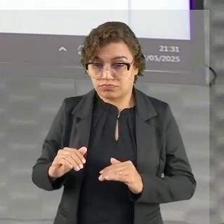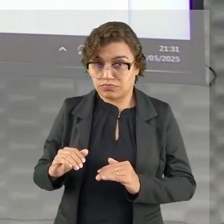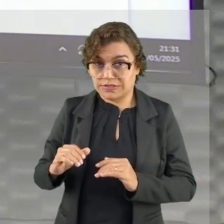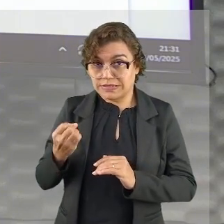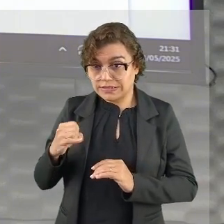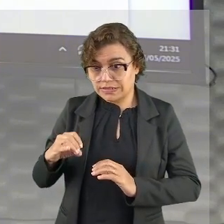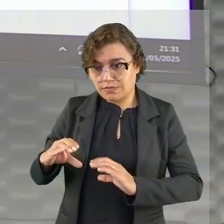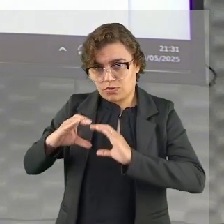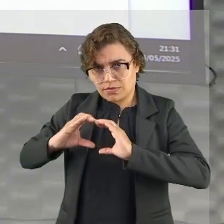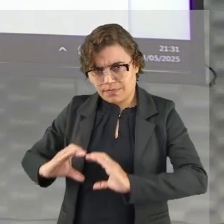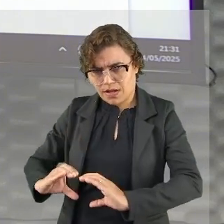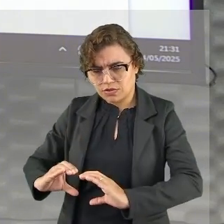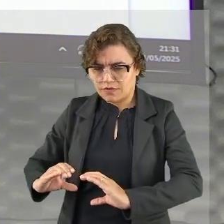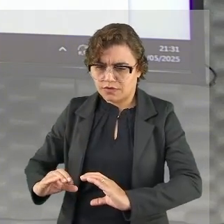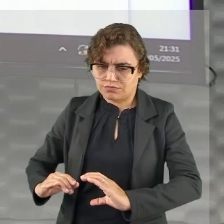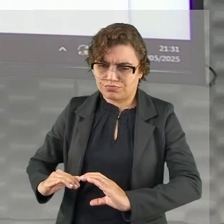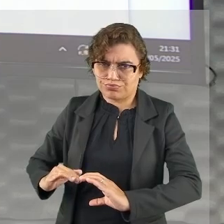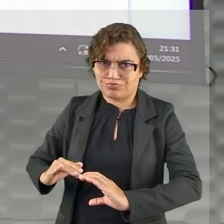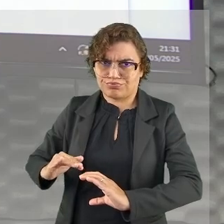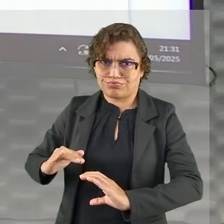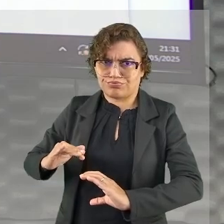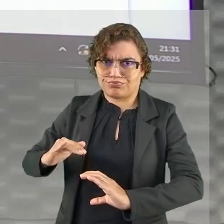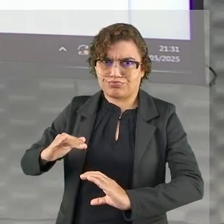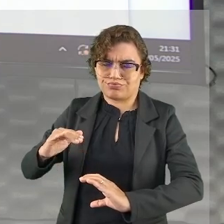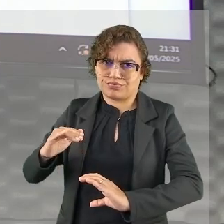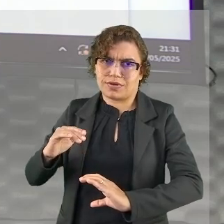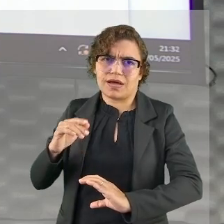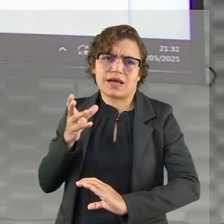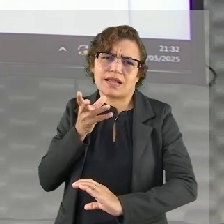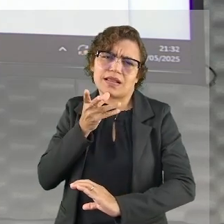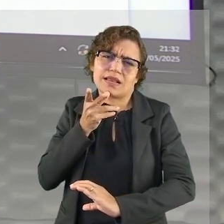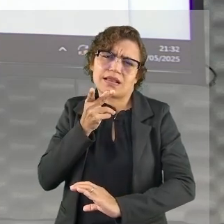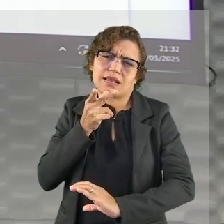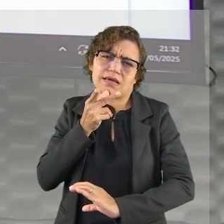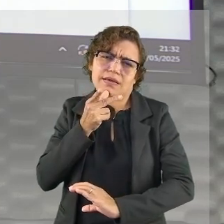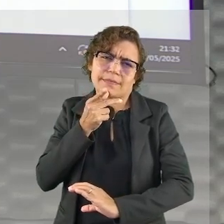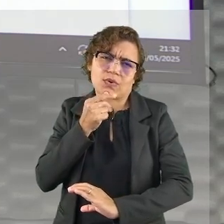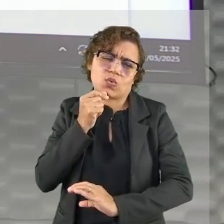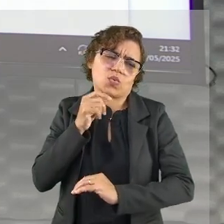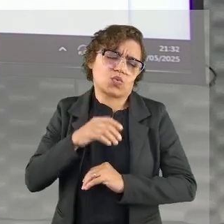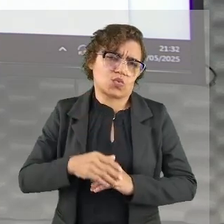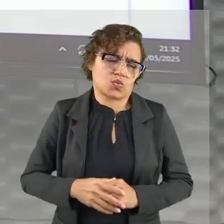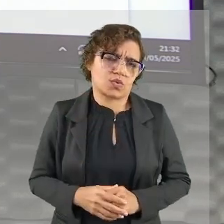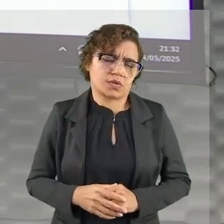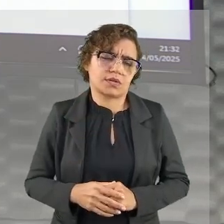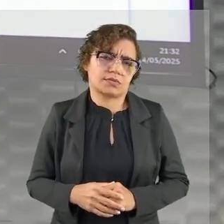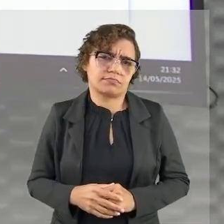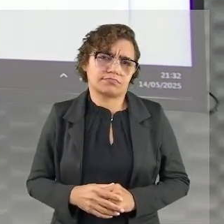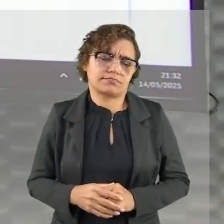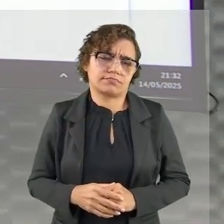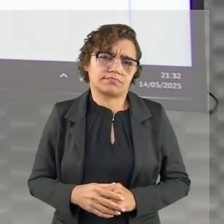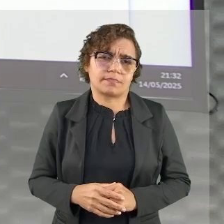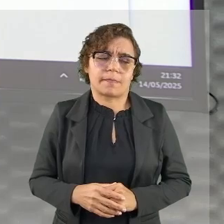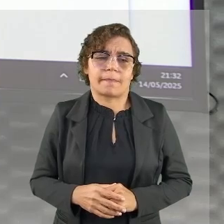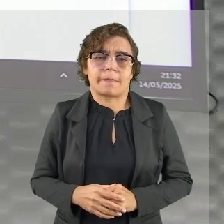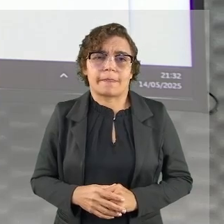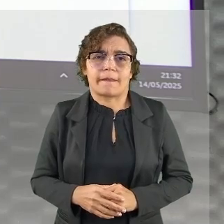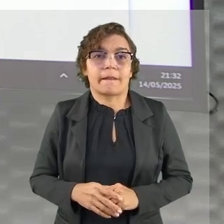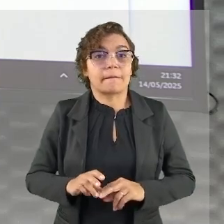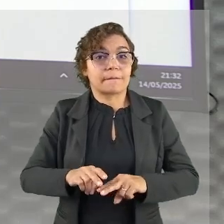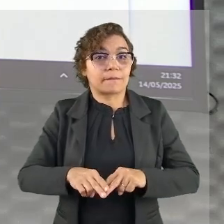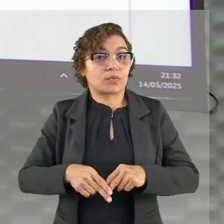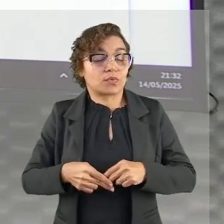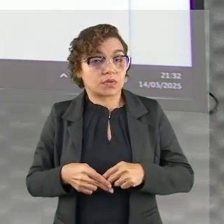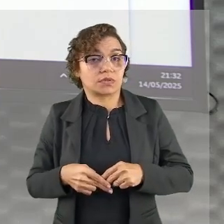resfriando lentamente as camadas de cima. Vai demorar muito perder muito a eficiência. Por isso